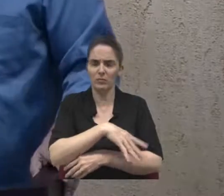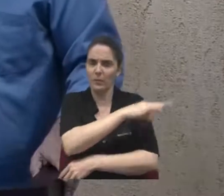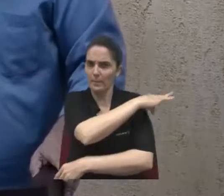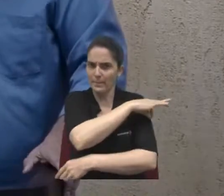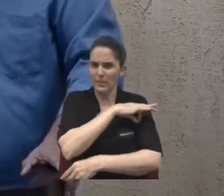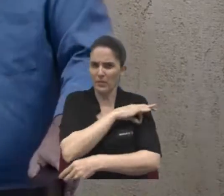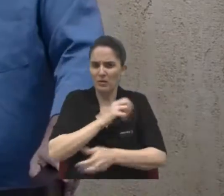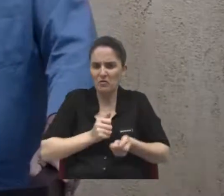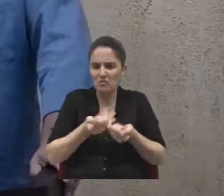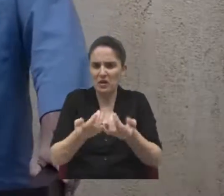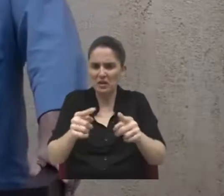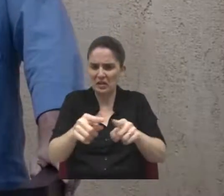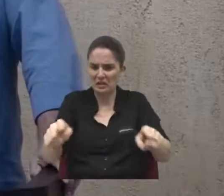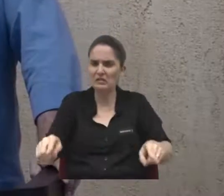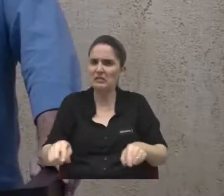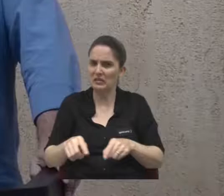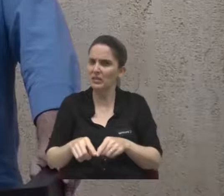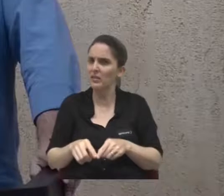calhar, vereador Helder.